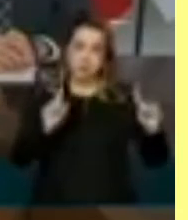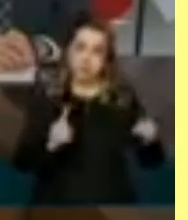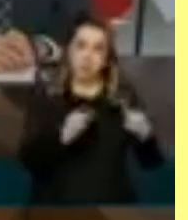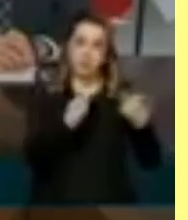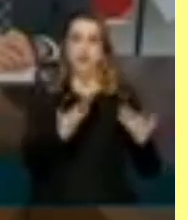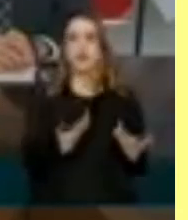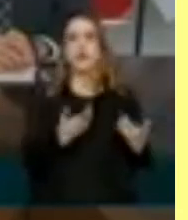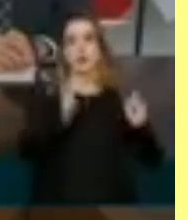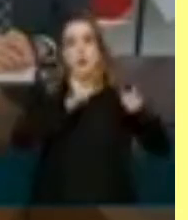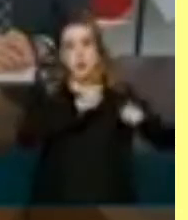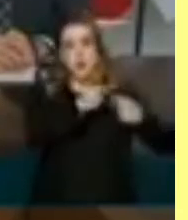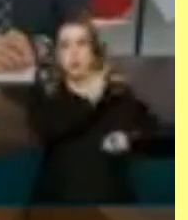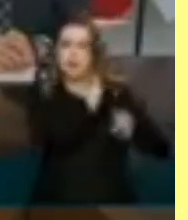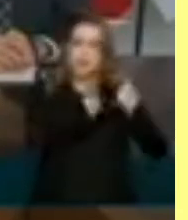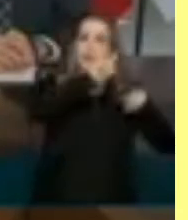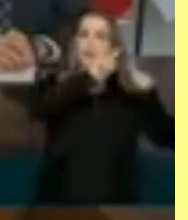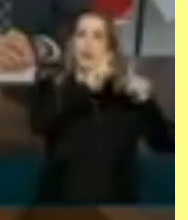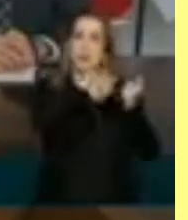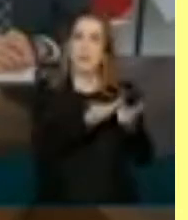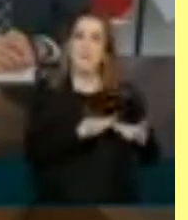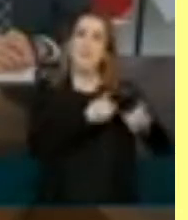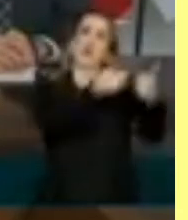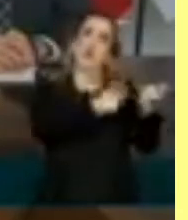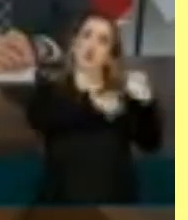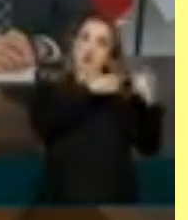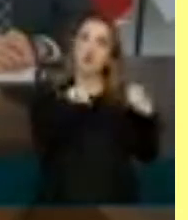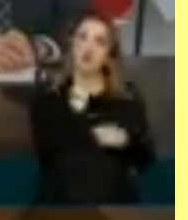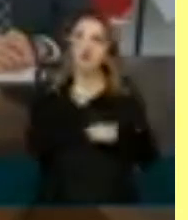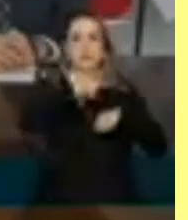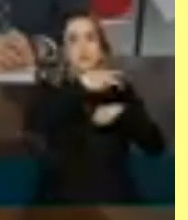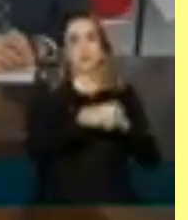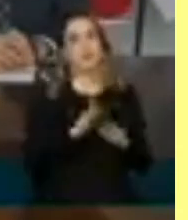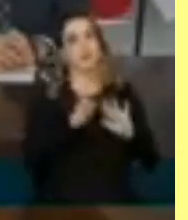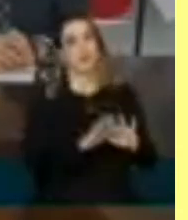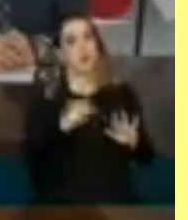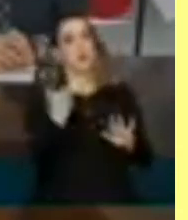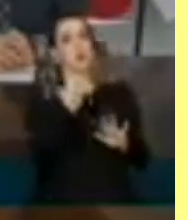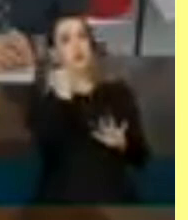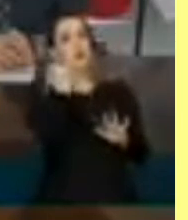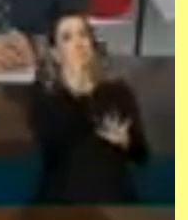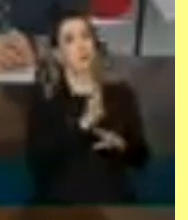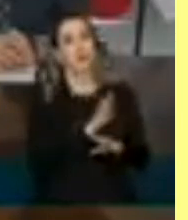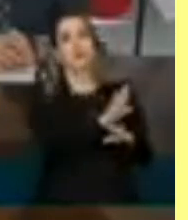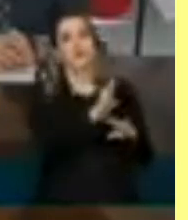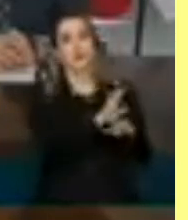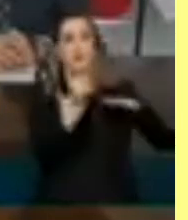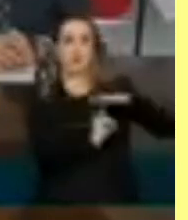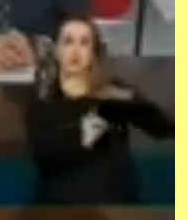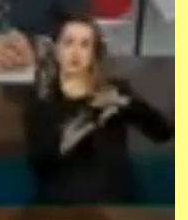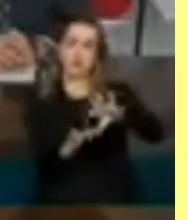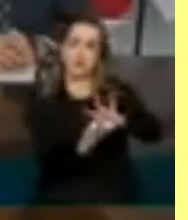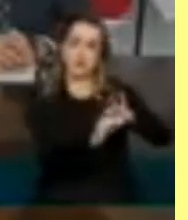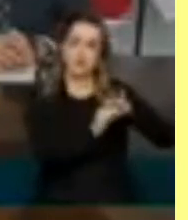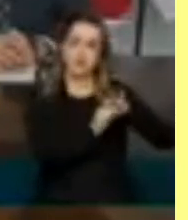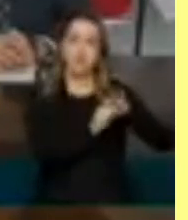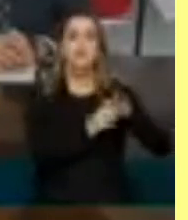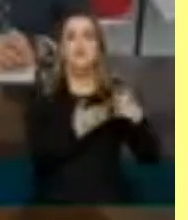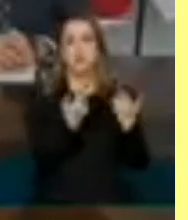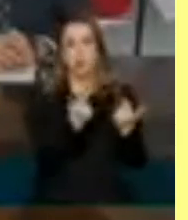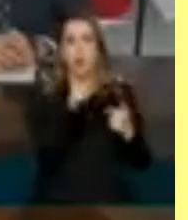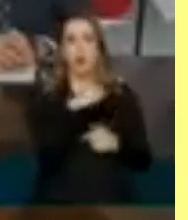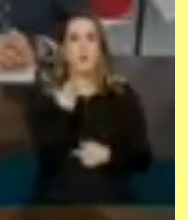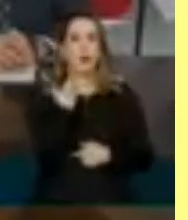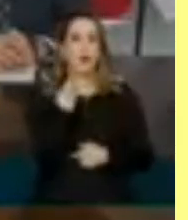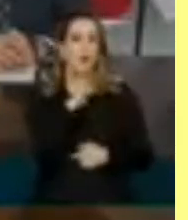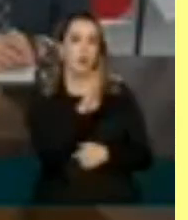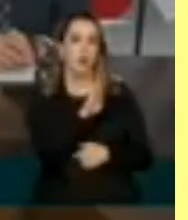retomada econômica de nossos países. E para isso é fundamental o apoio de instituições parceiras como o Banco